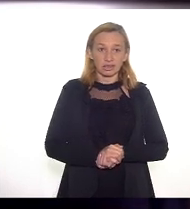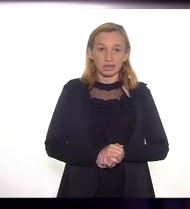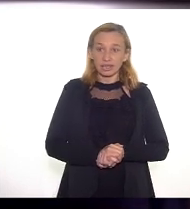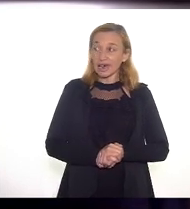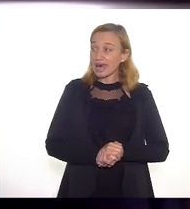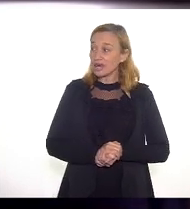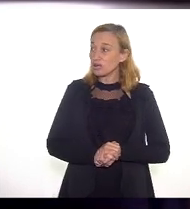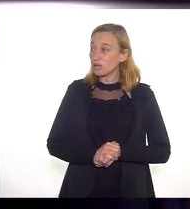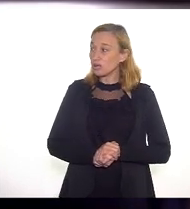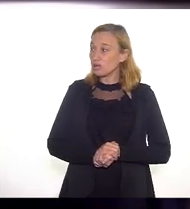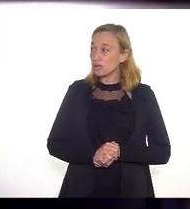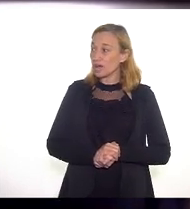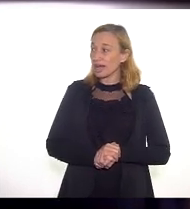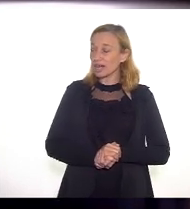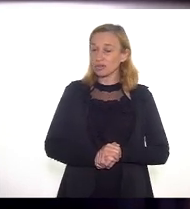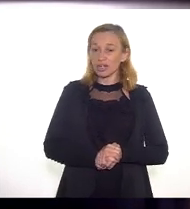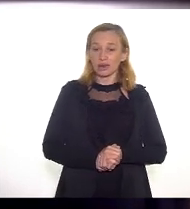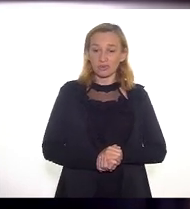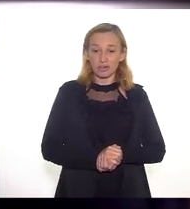Deputado Rosenberg Reis.